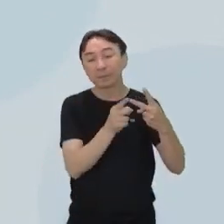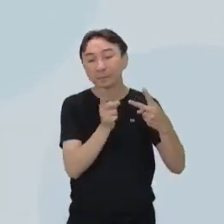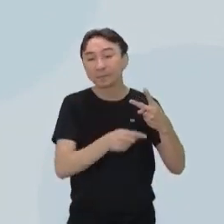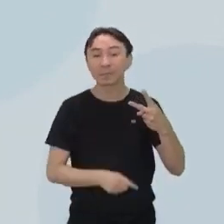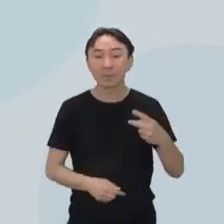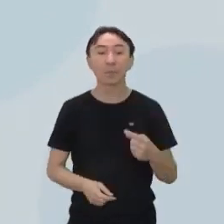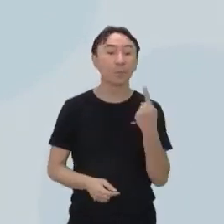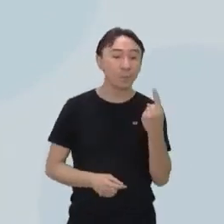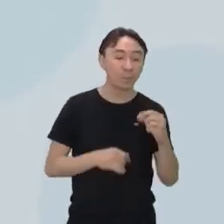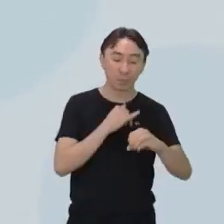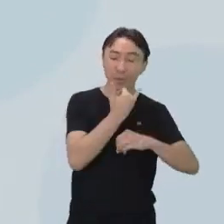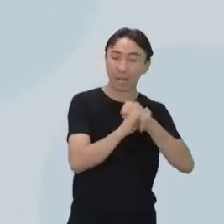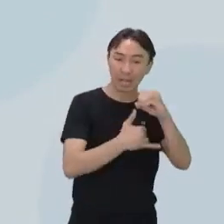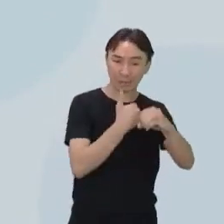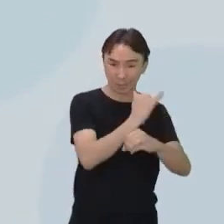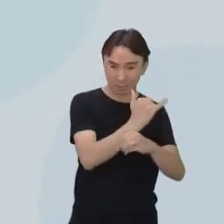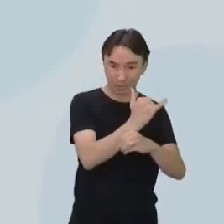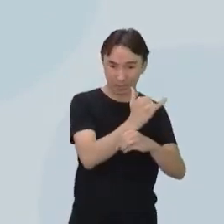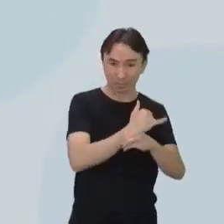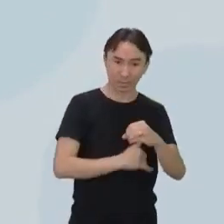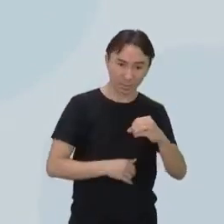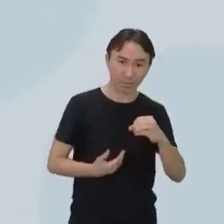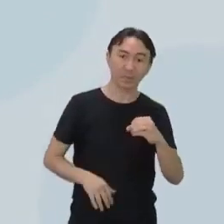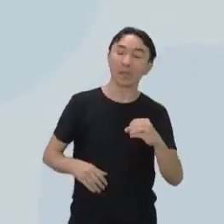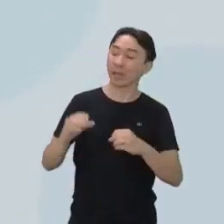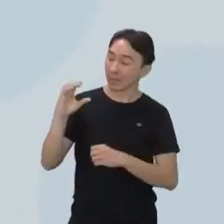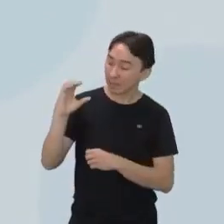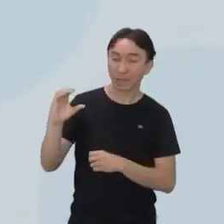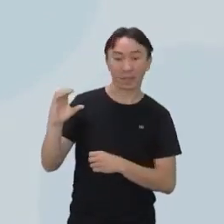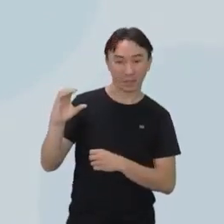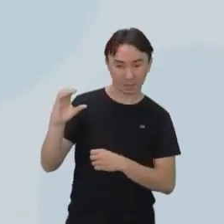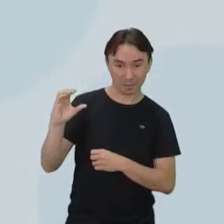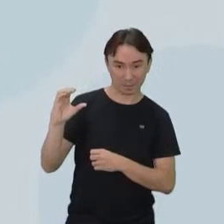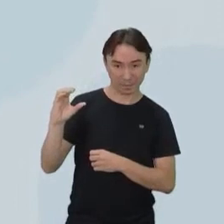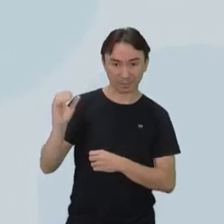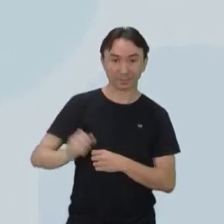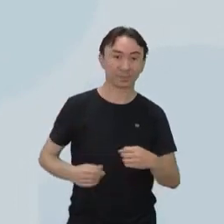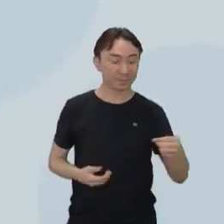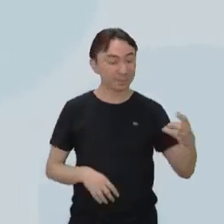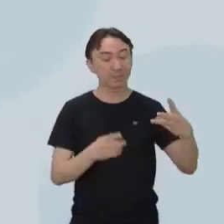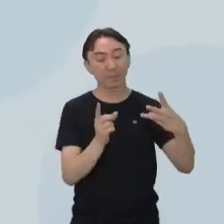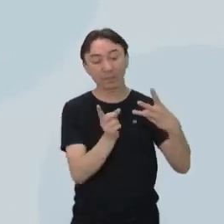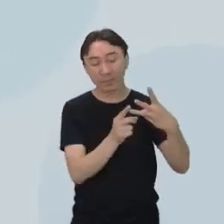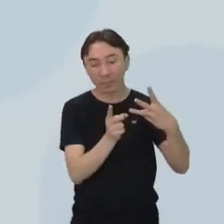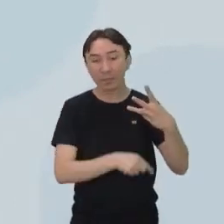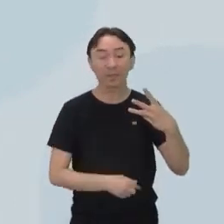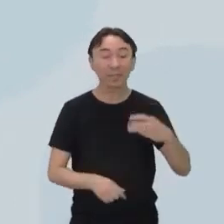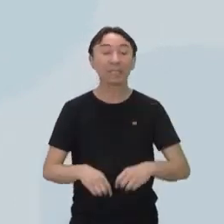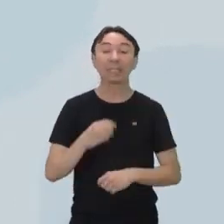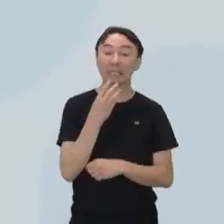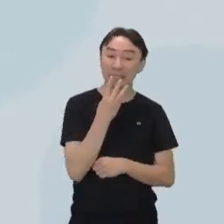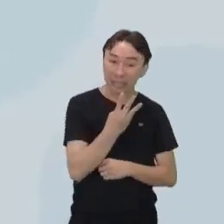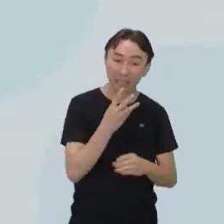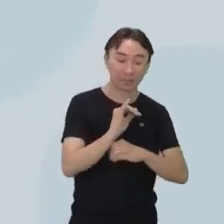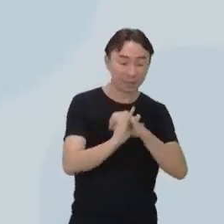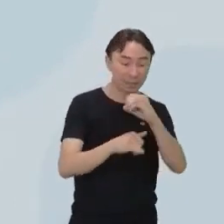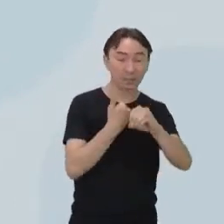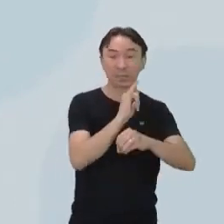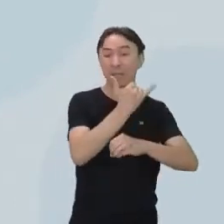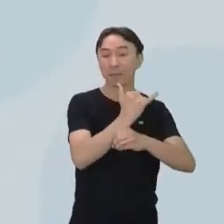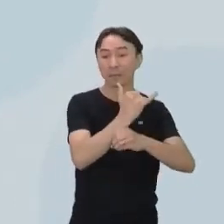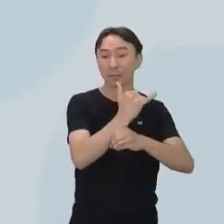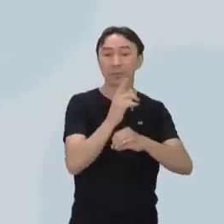Um átomo do elemento químico carbono, que é C, e 3 átomos do elemento